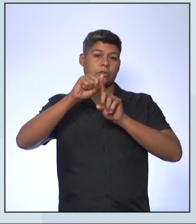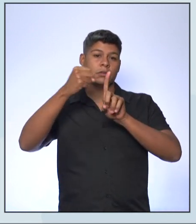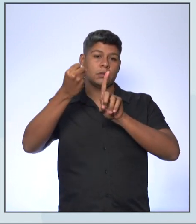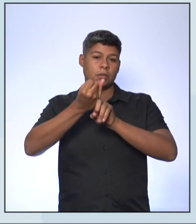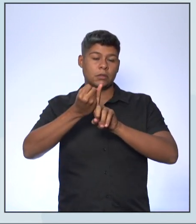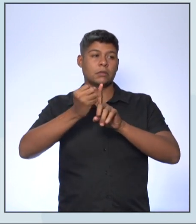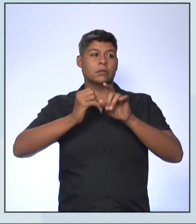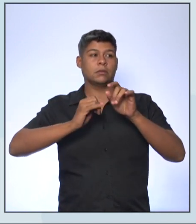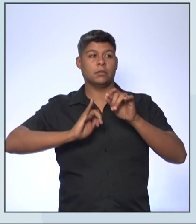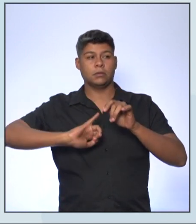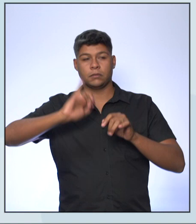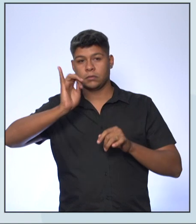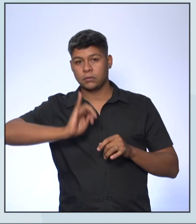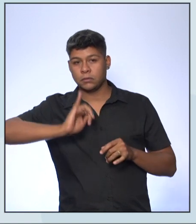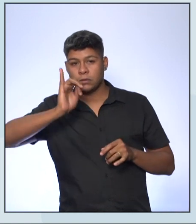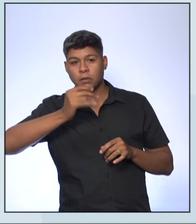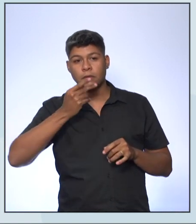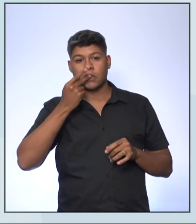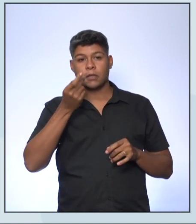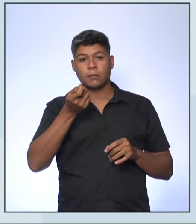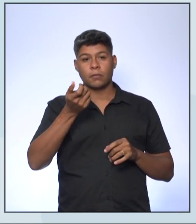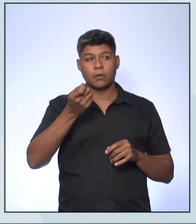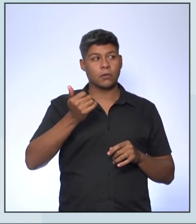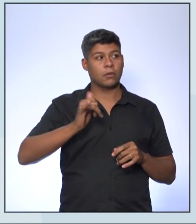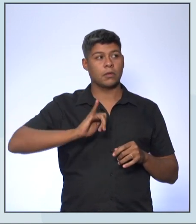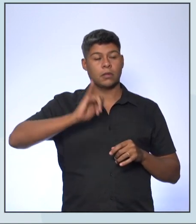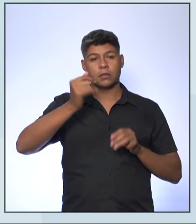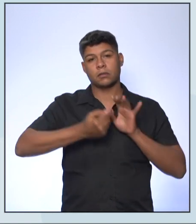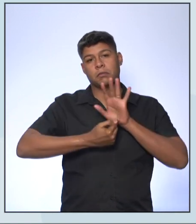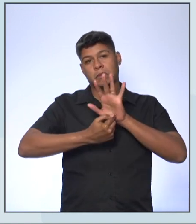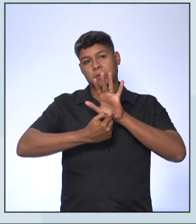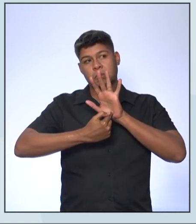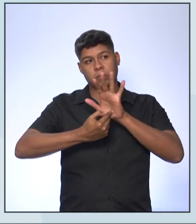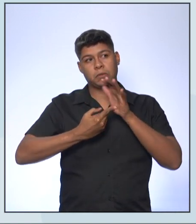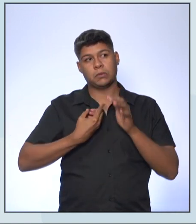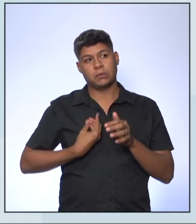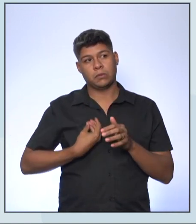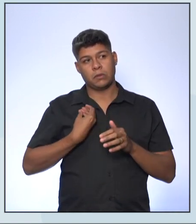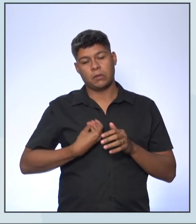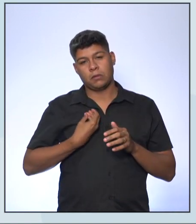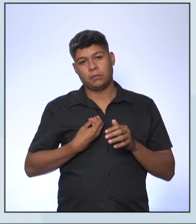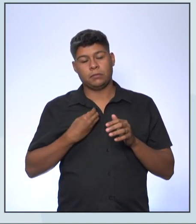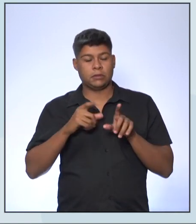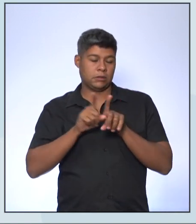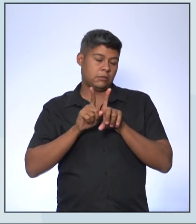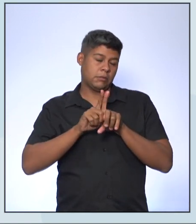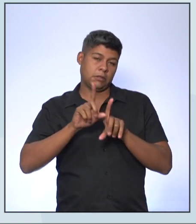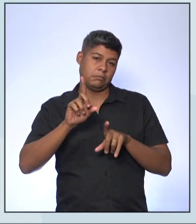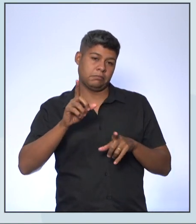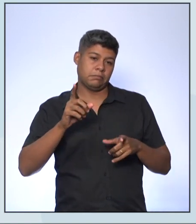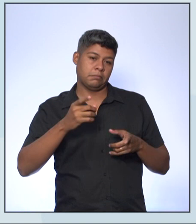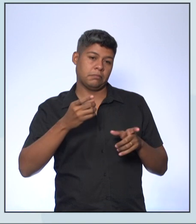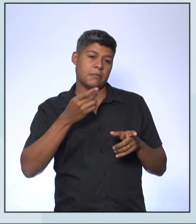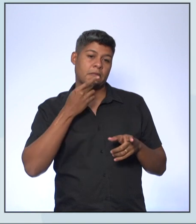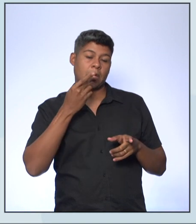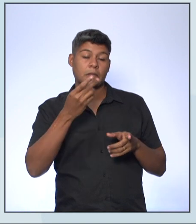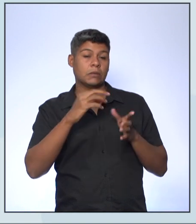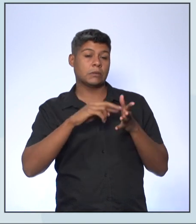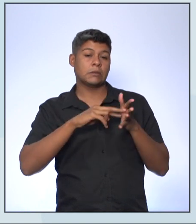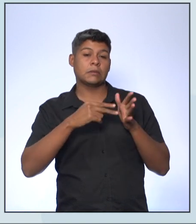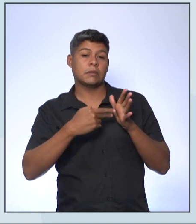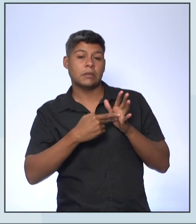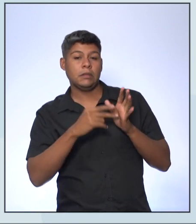a eletricidade. Falamos um pouquinho dos aparelhos elétricos, até mostramos aqui aparelhos elétricos, e não elétricos também, né? Sim. E falamos sobre o significado